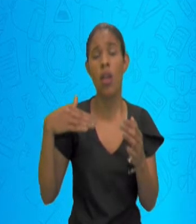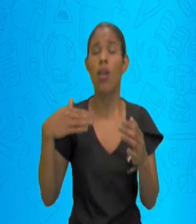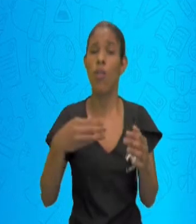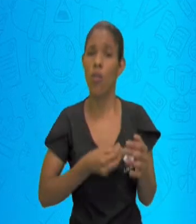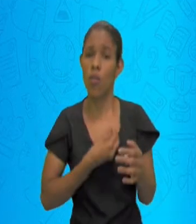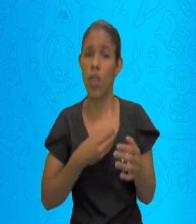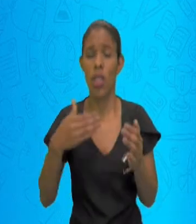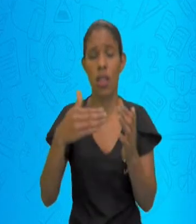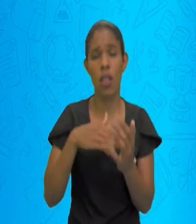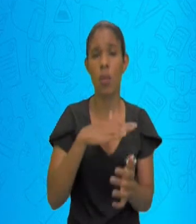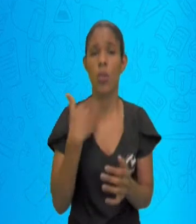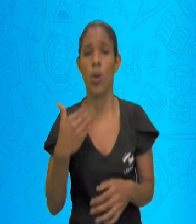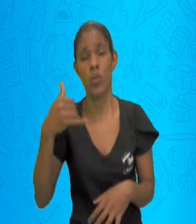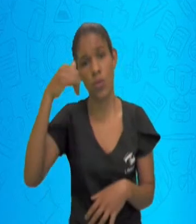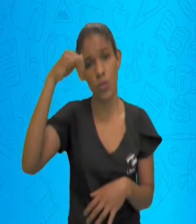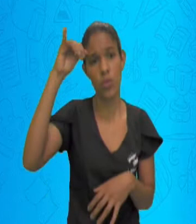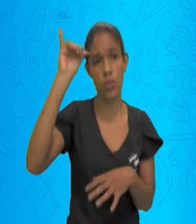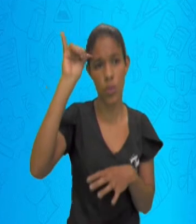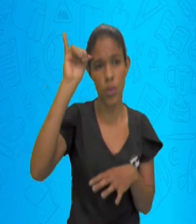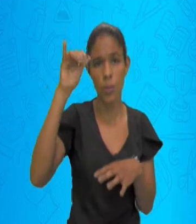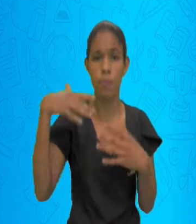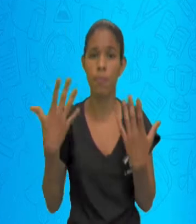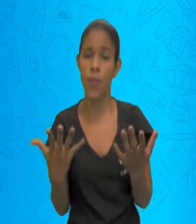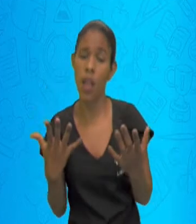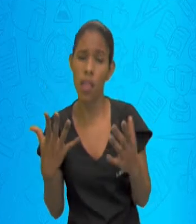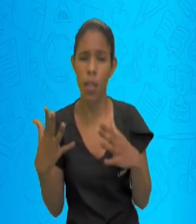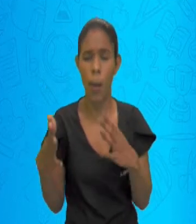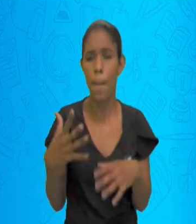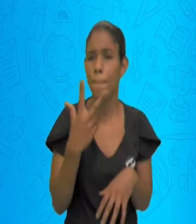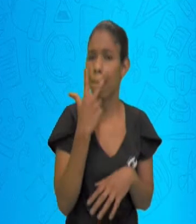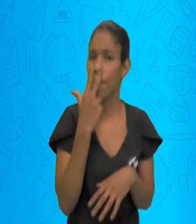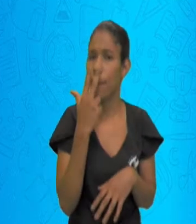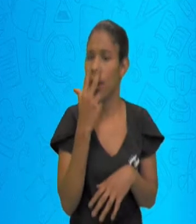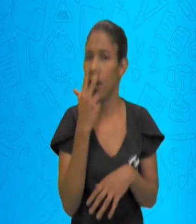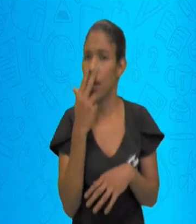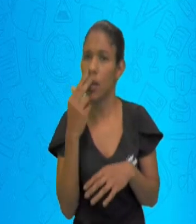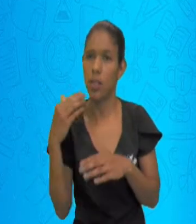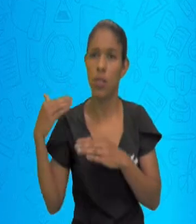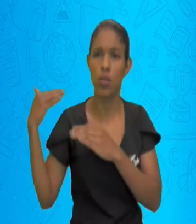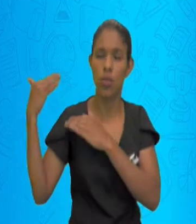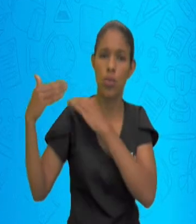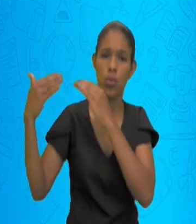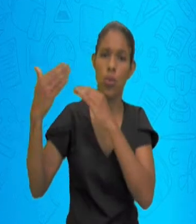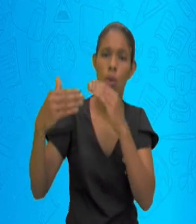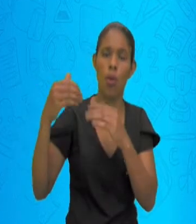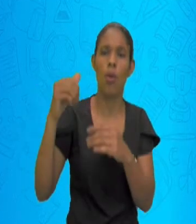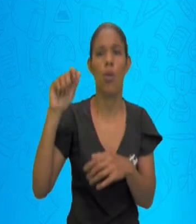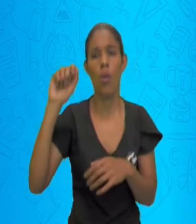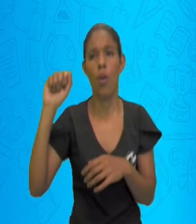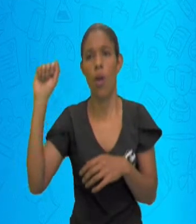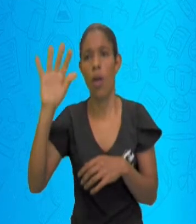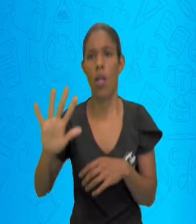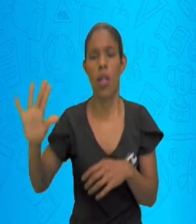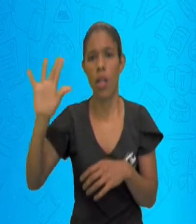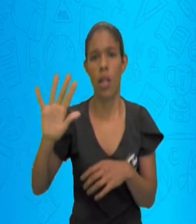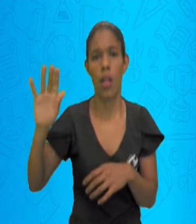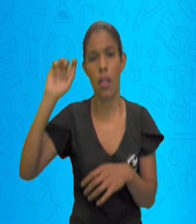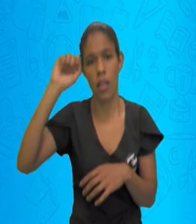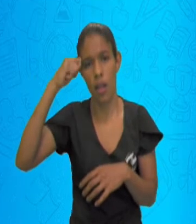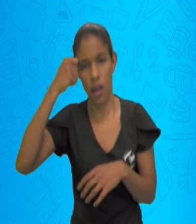as tradições africanas teriam se misturado às europeias, como as touradas, incorporando ainda, em